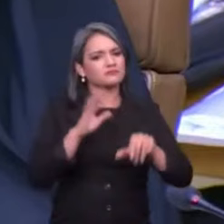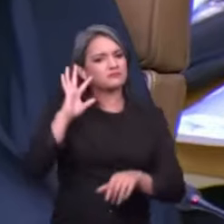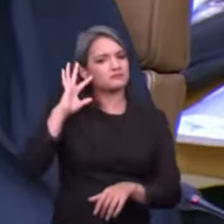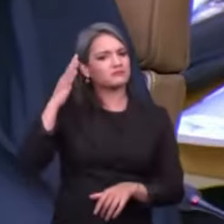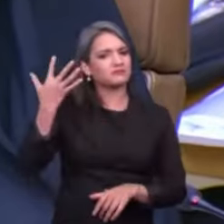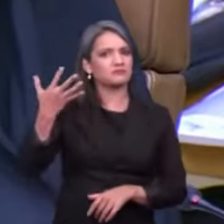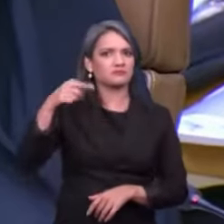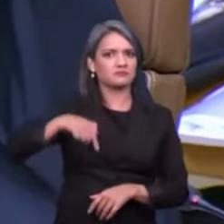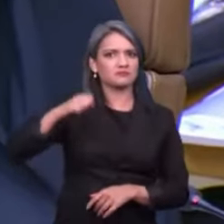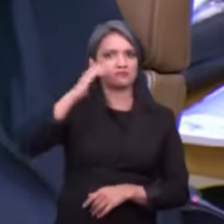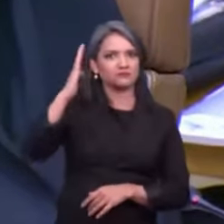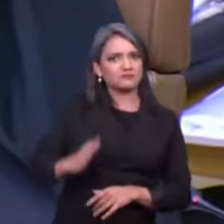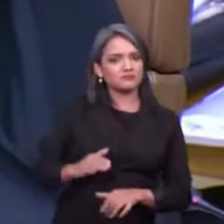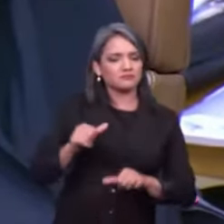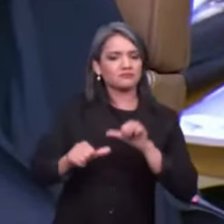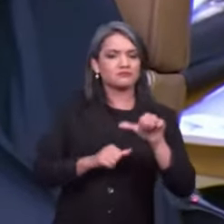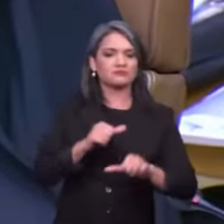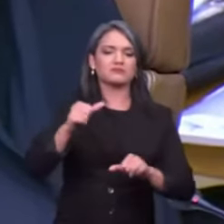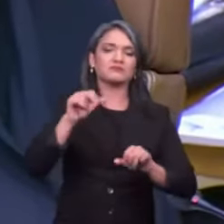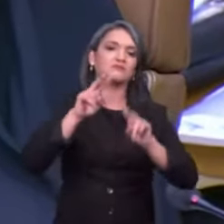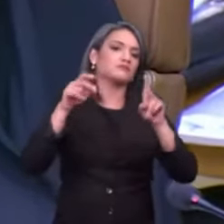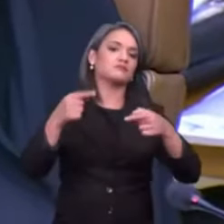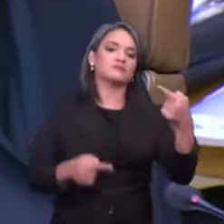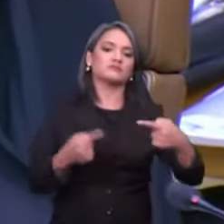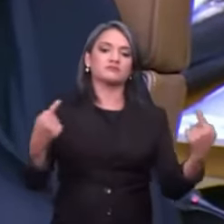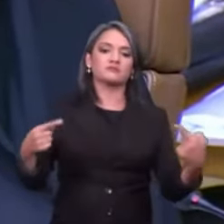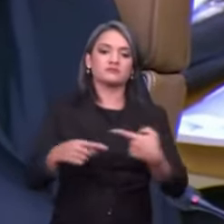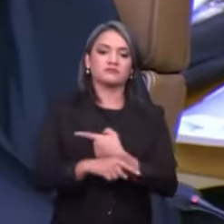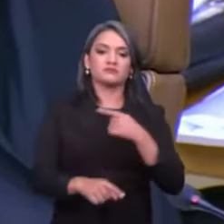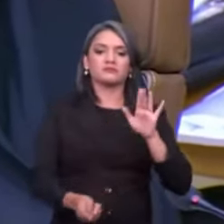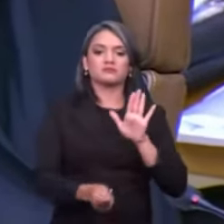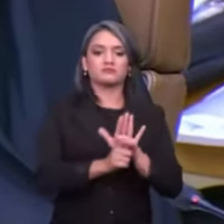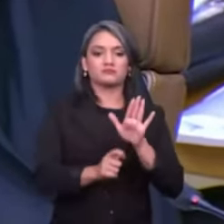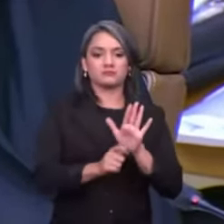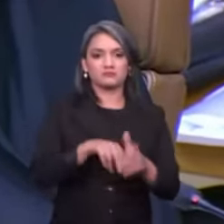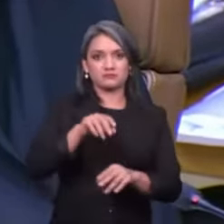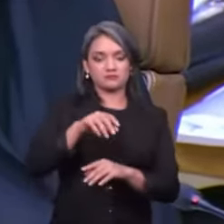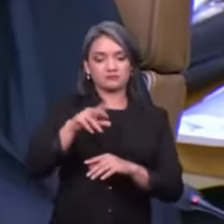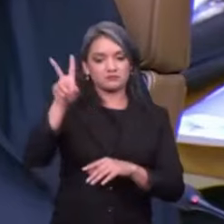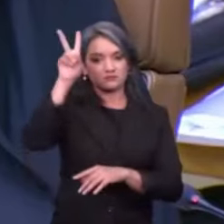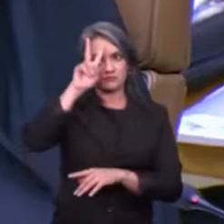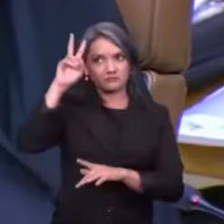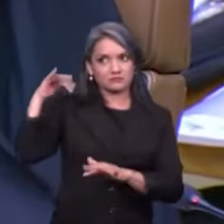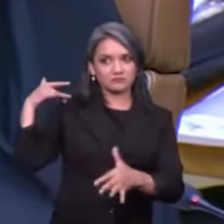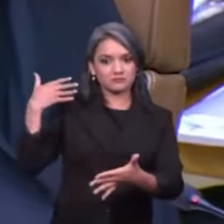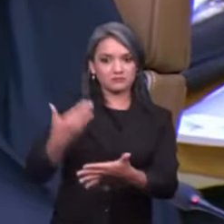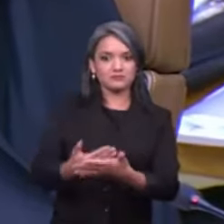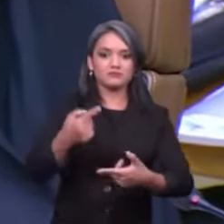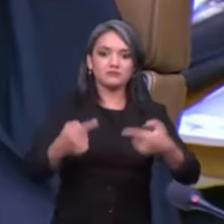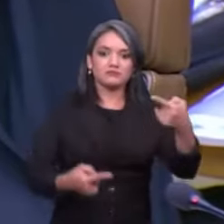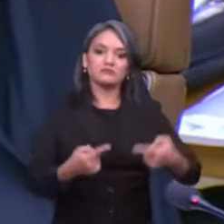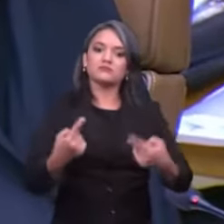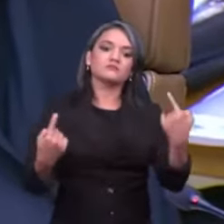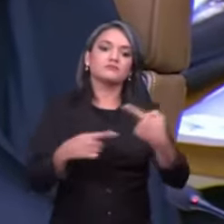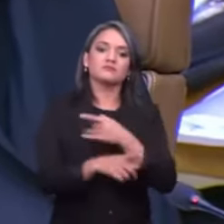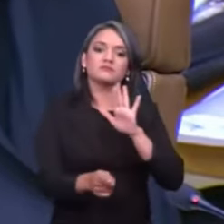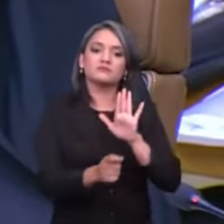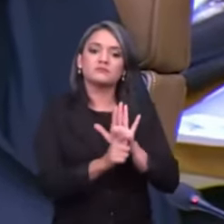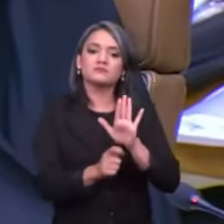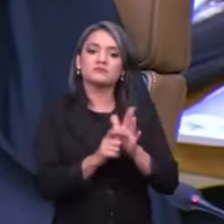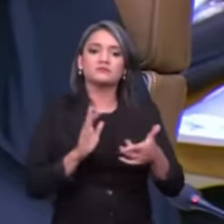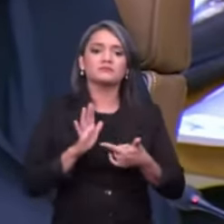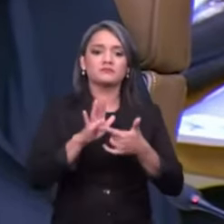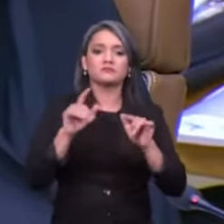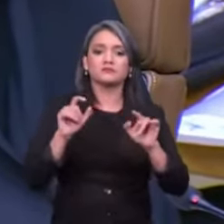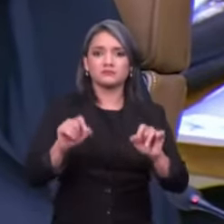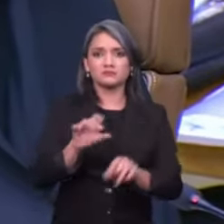posição brasileira em relação às políticas antidrogas. A história da regulamentação das políticas antidrogas no campo internacional demonstra que o